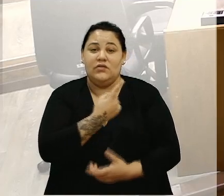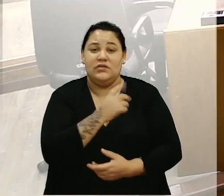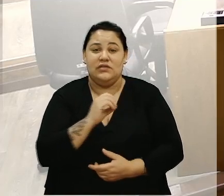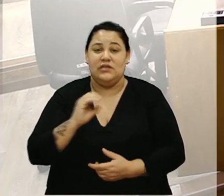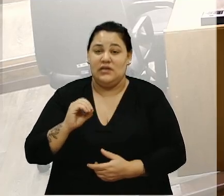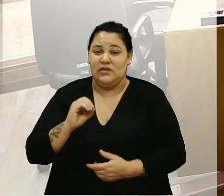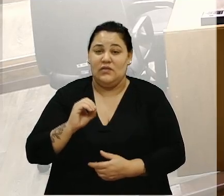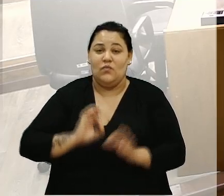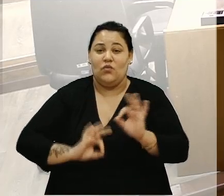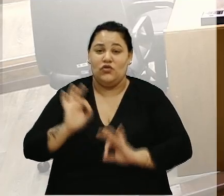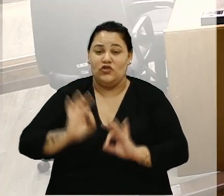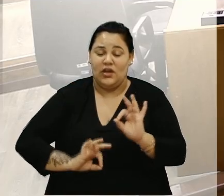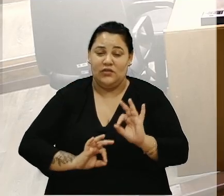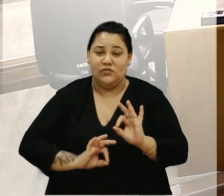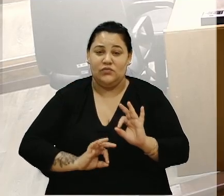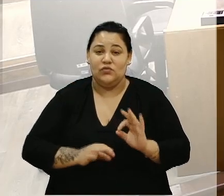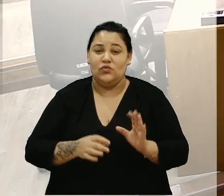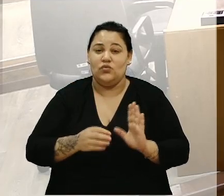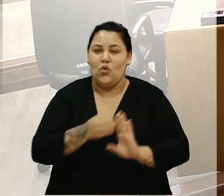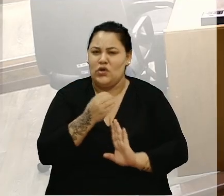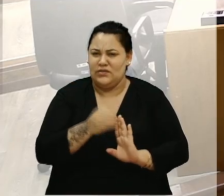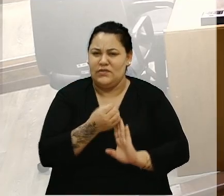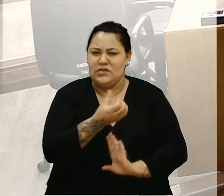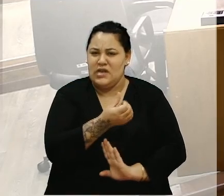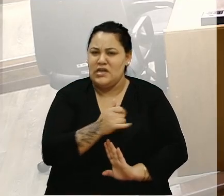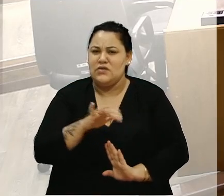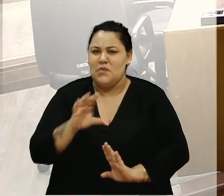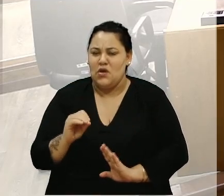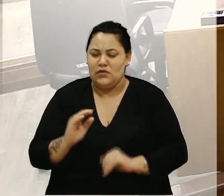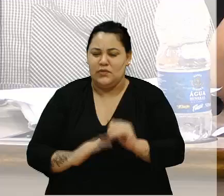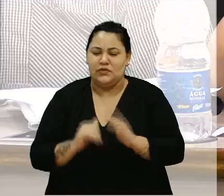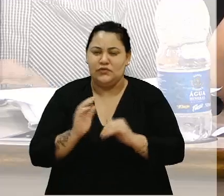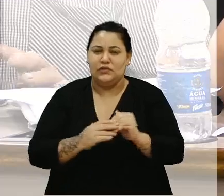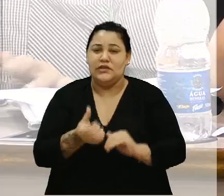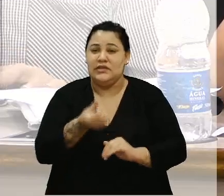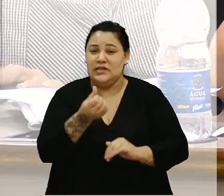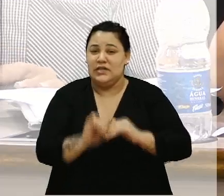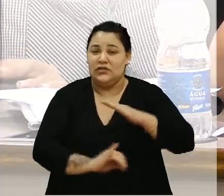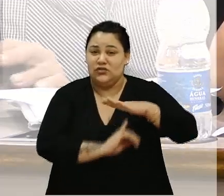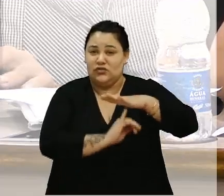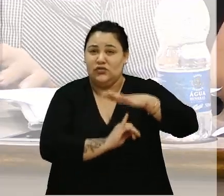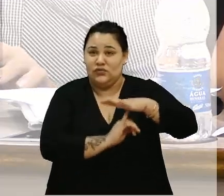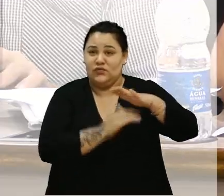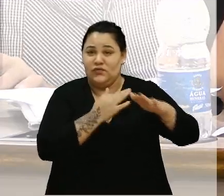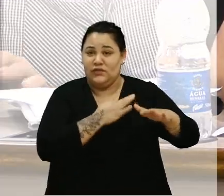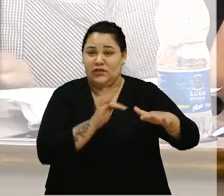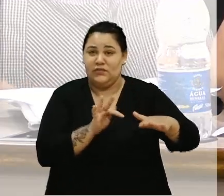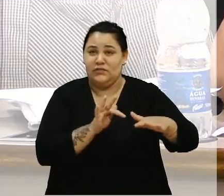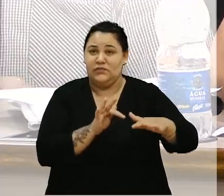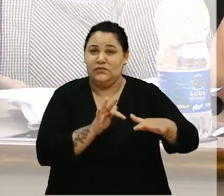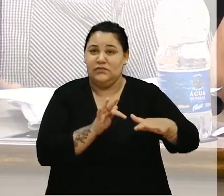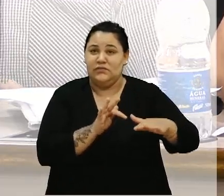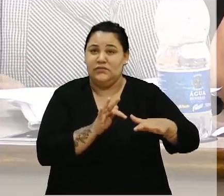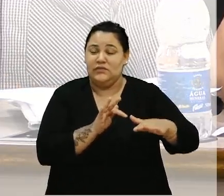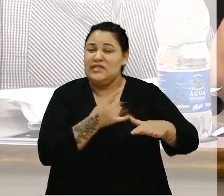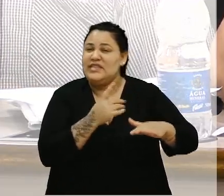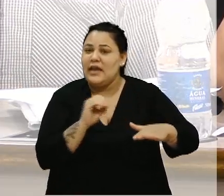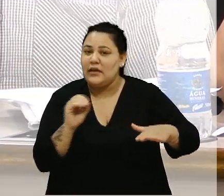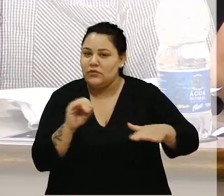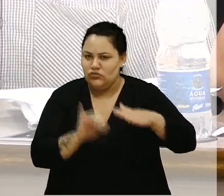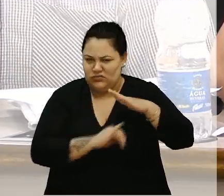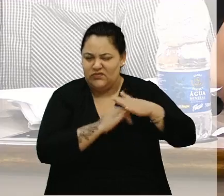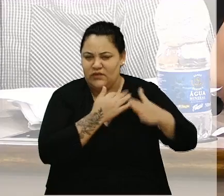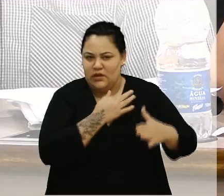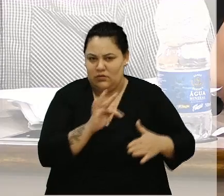com orçamento de 6 bilhões de construção de 6 institutos federais. 100 institutos federais. E o Instituto